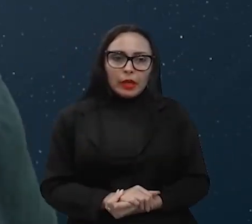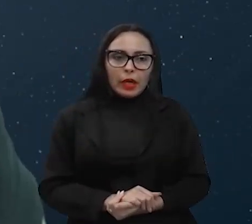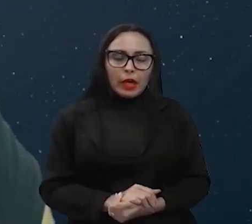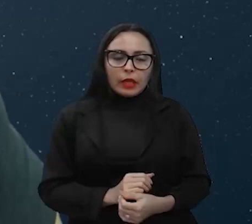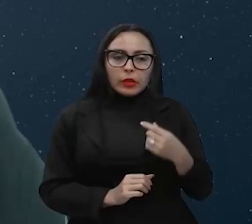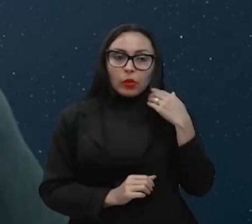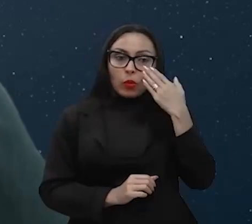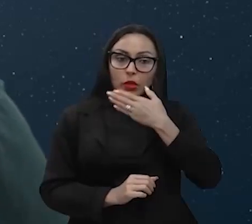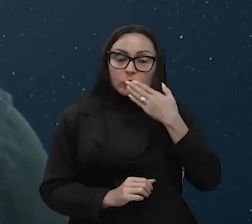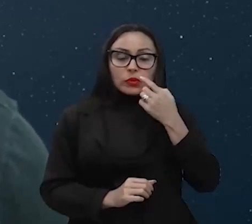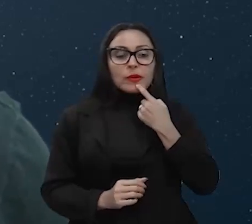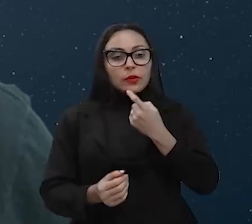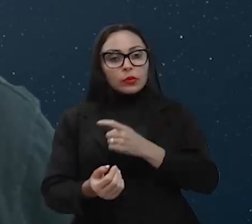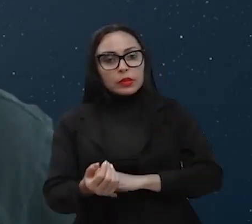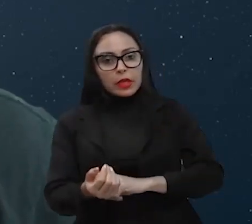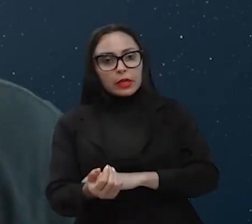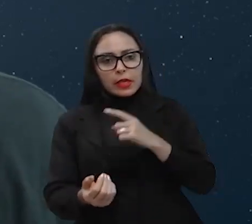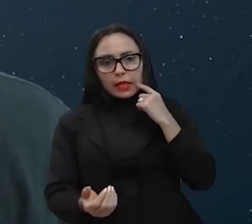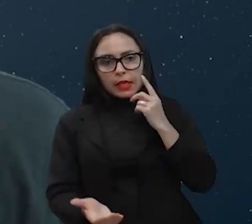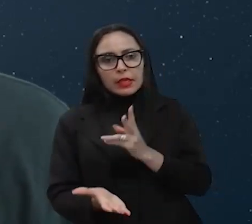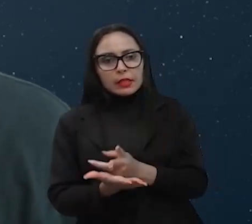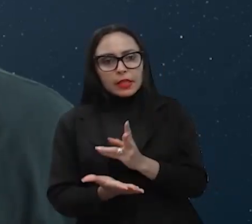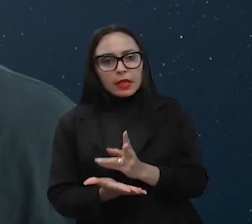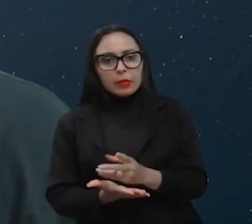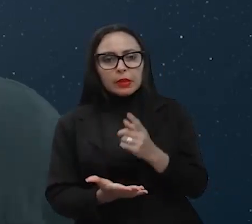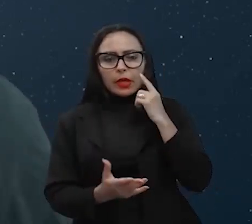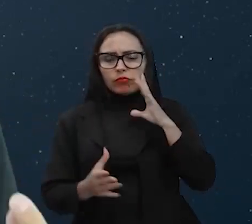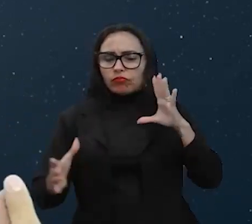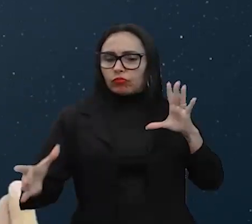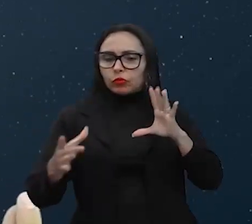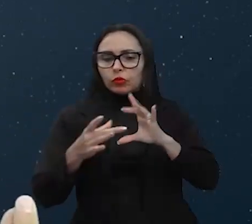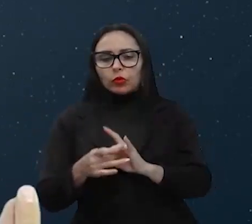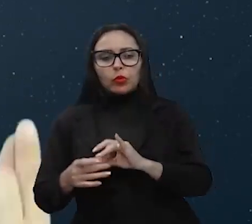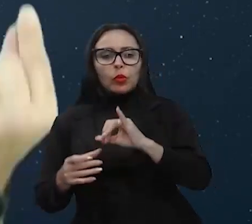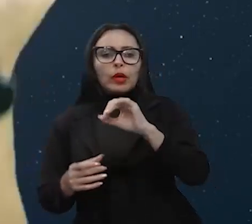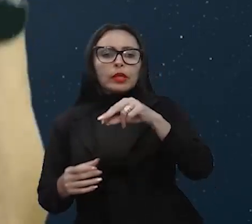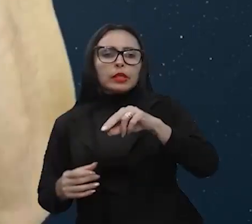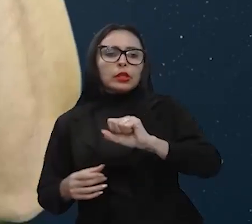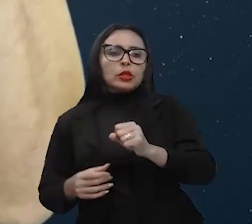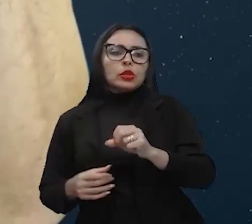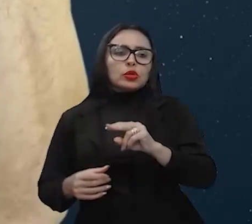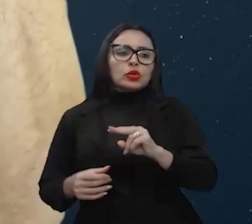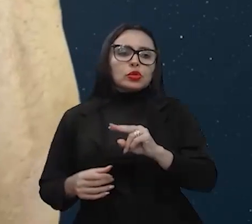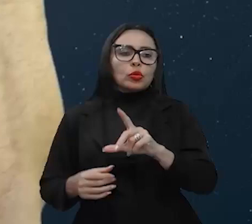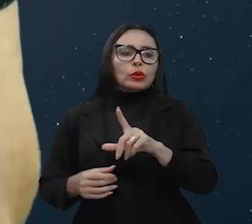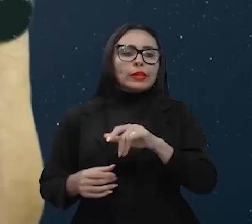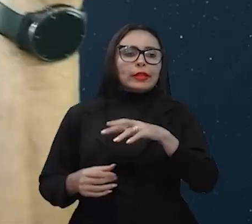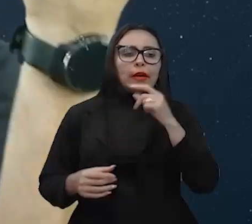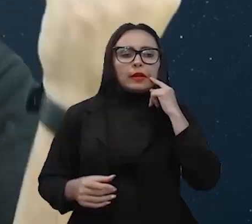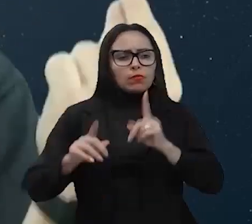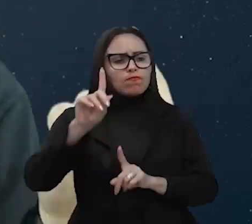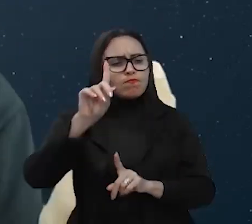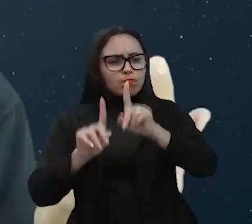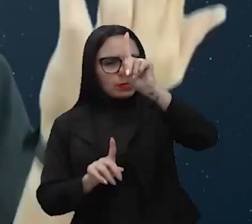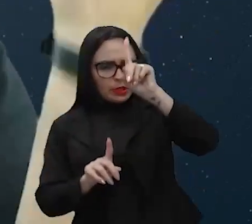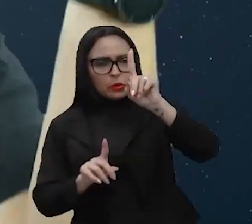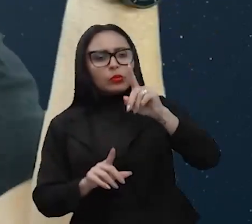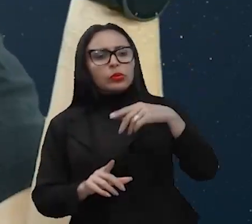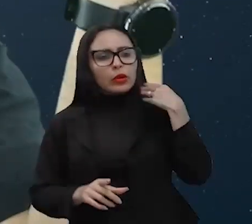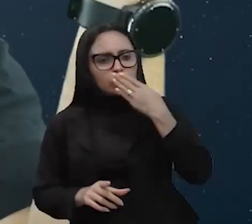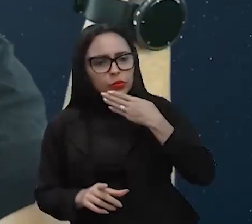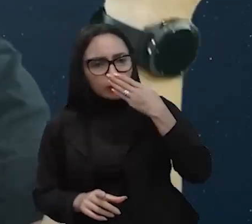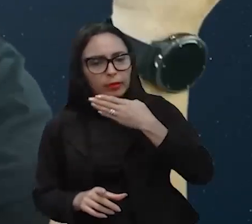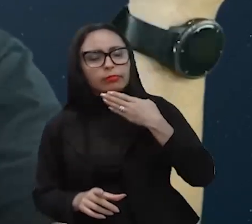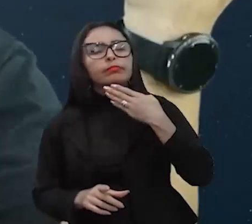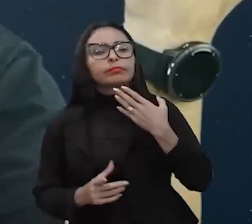ela sempre vai estar relacionada com a insulina, porque a diabetes, como você vai ter um nível alto de açúcar, Provavelmente esse nível alto